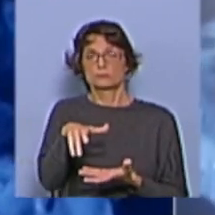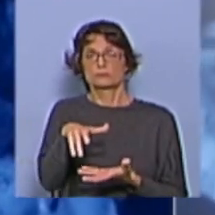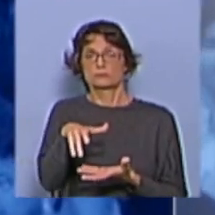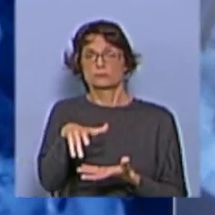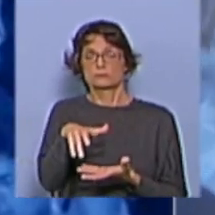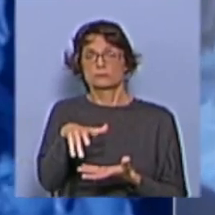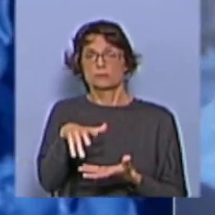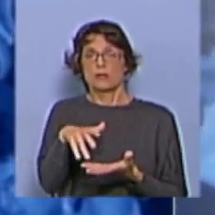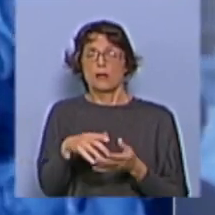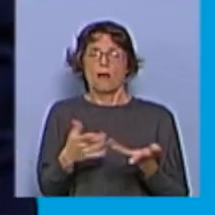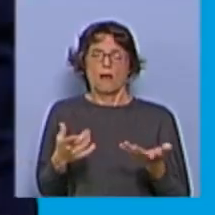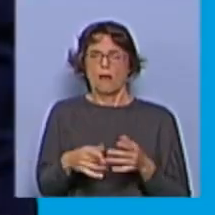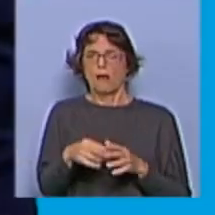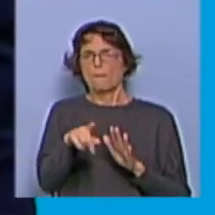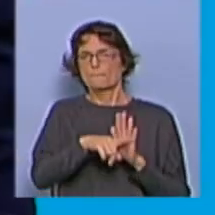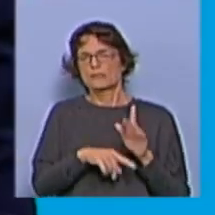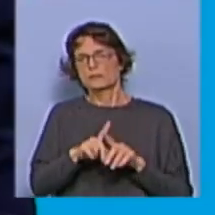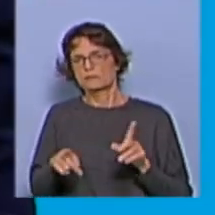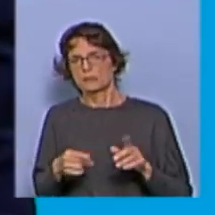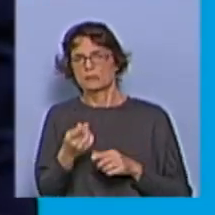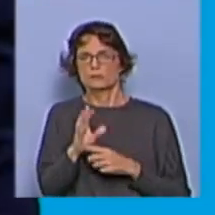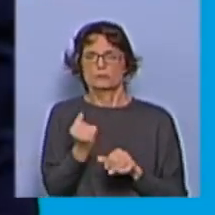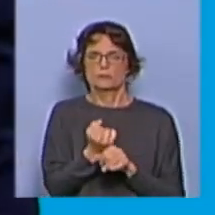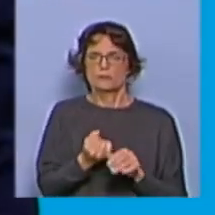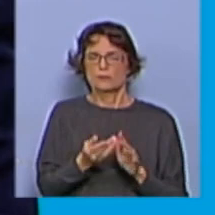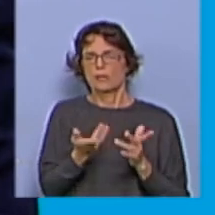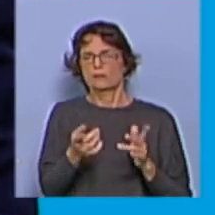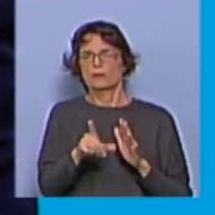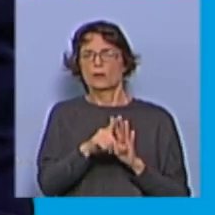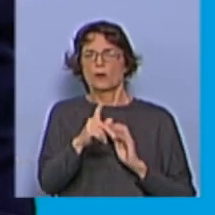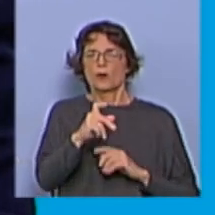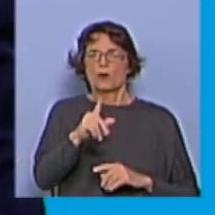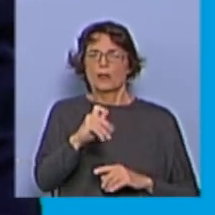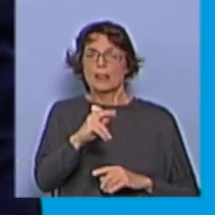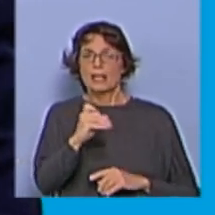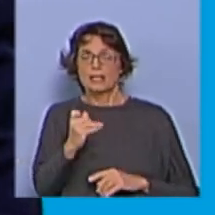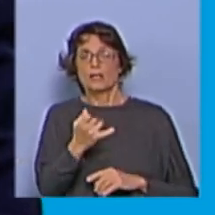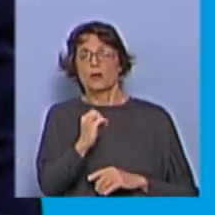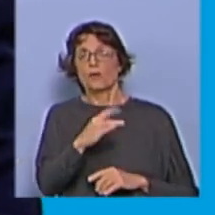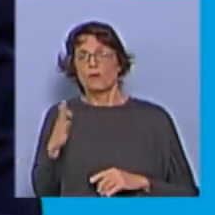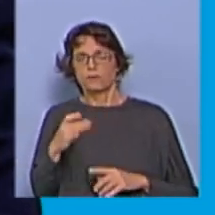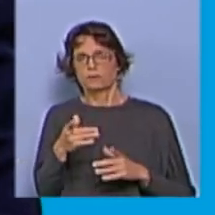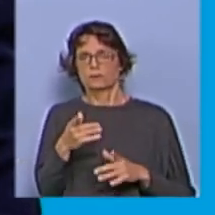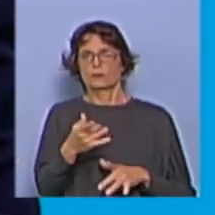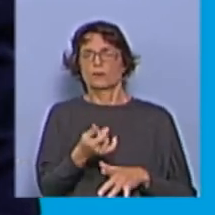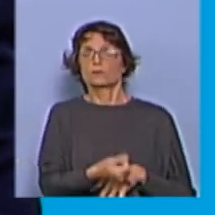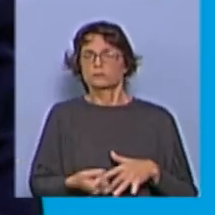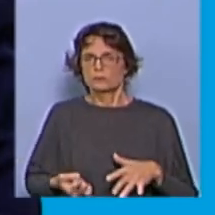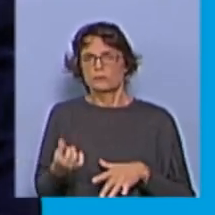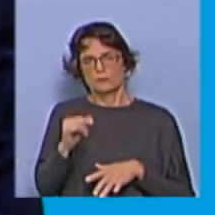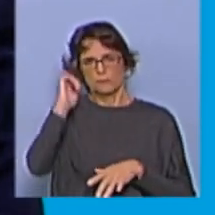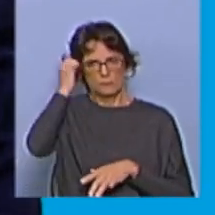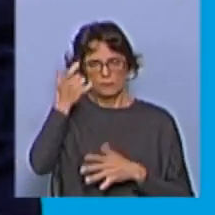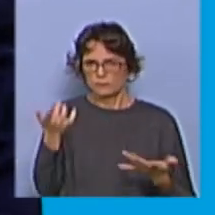as medidas de layoff, o desemprego que se abateu, a falência de pequenas e médias empresas abateu-se sobre